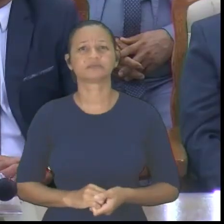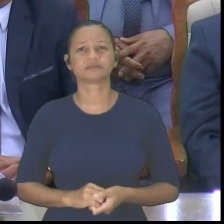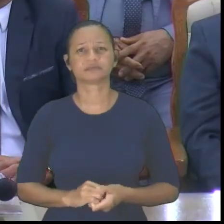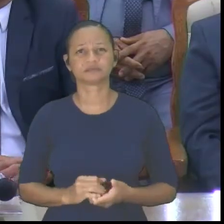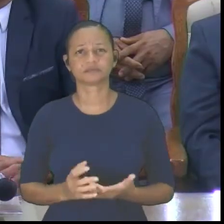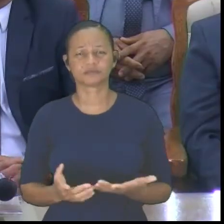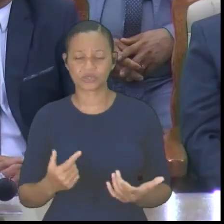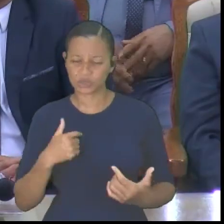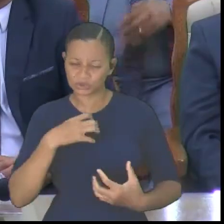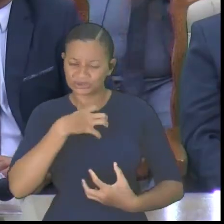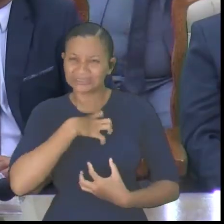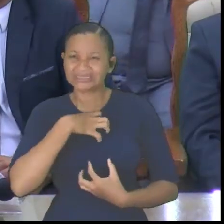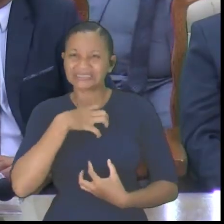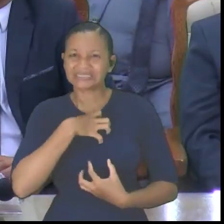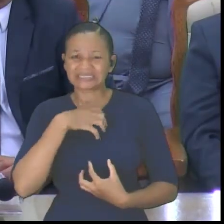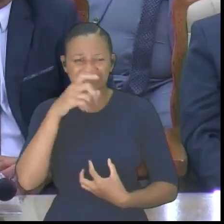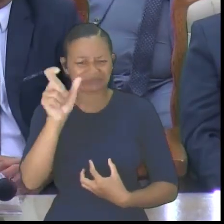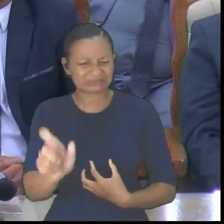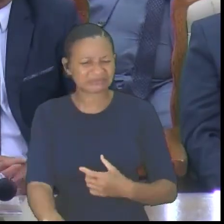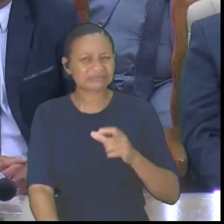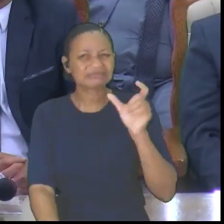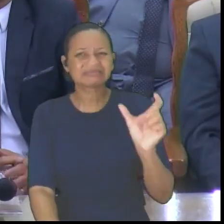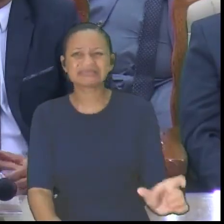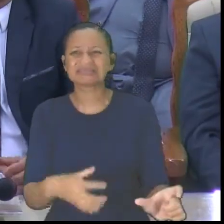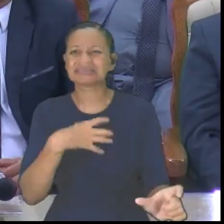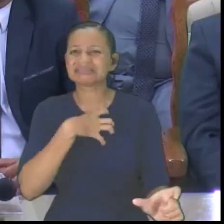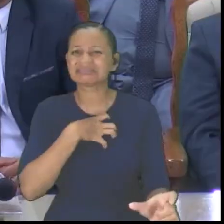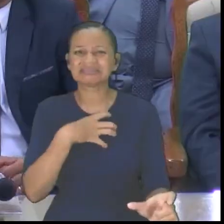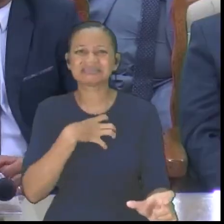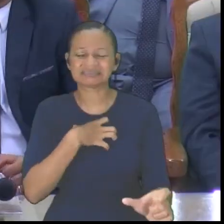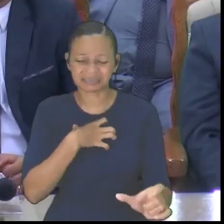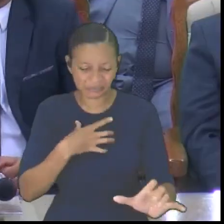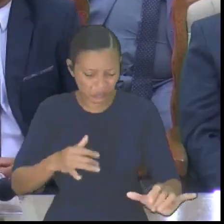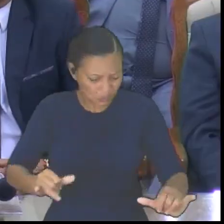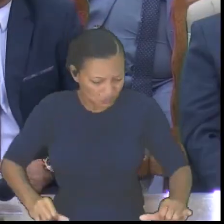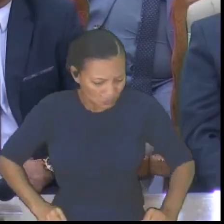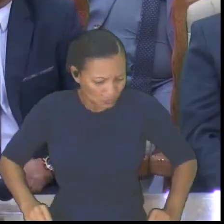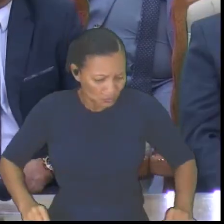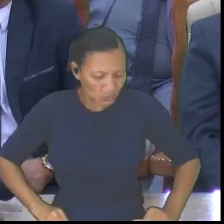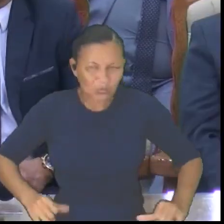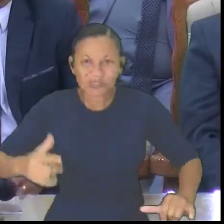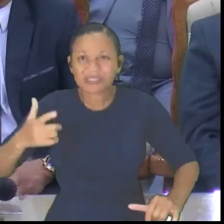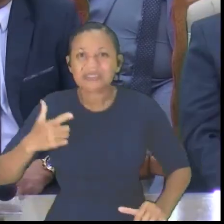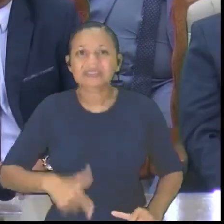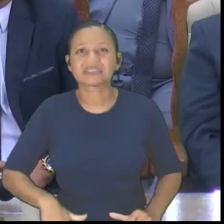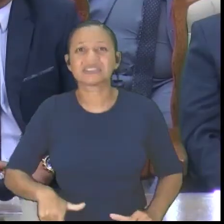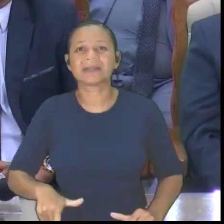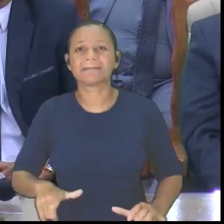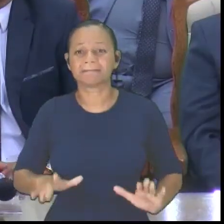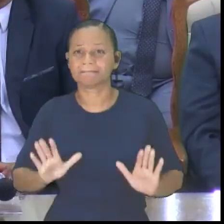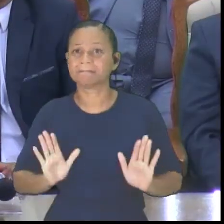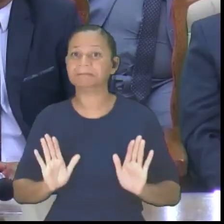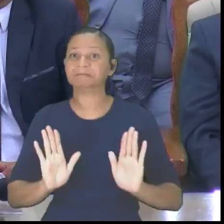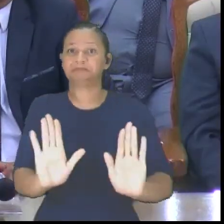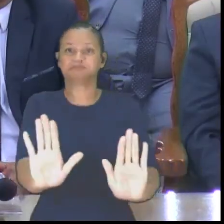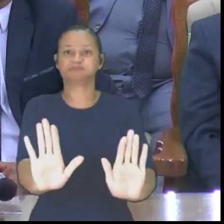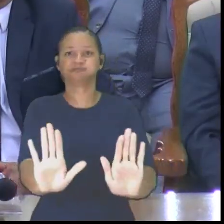E aquilo que nós sentimos, para a gente não sofrer novamente, o que a gente faz? A gente